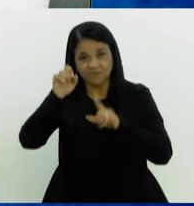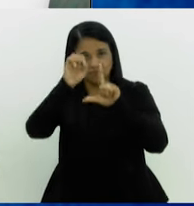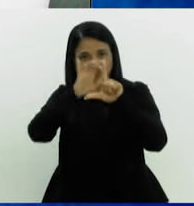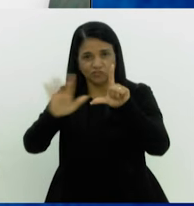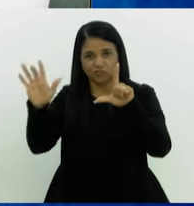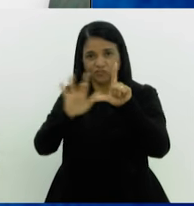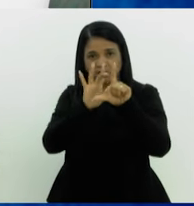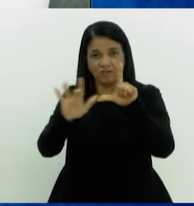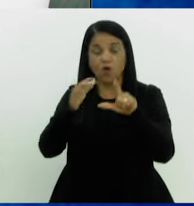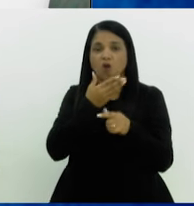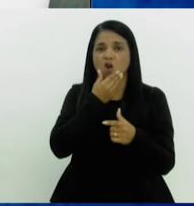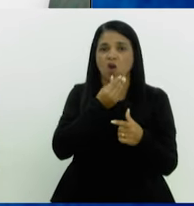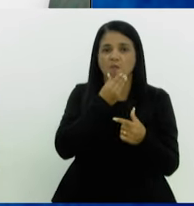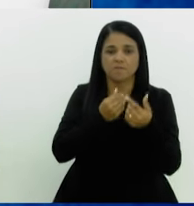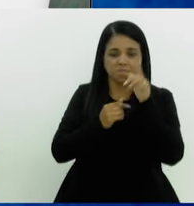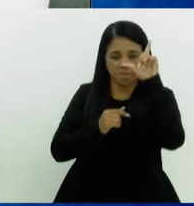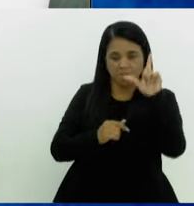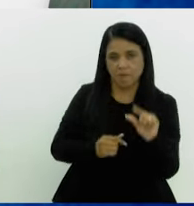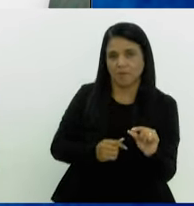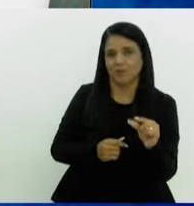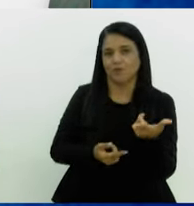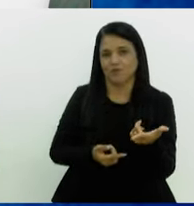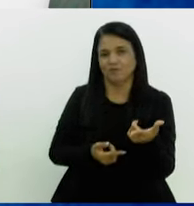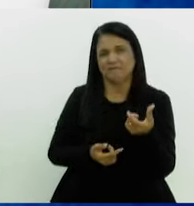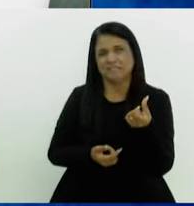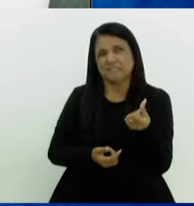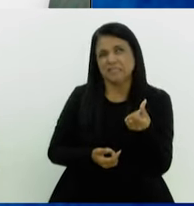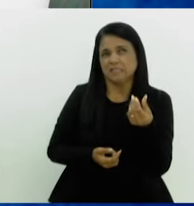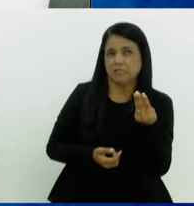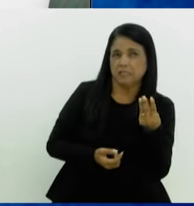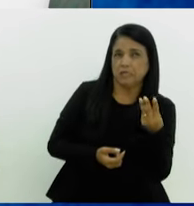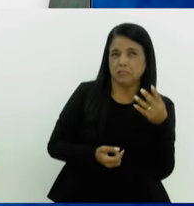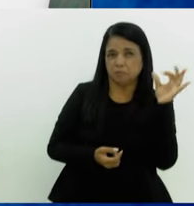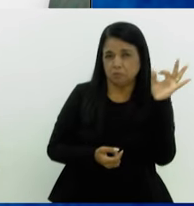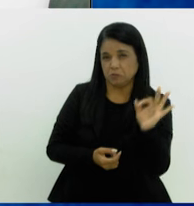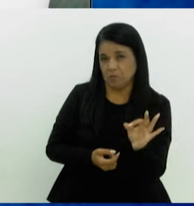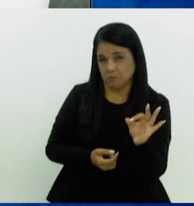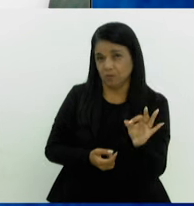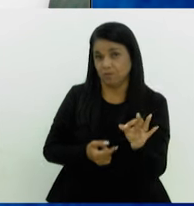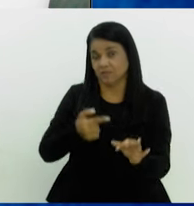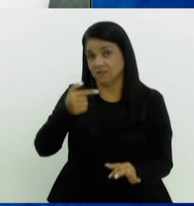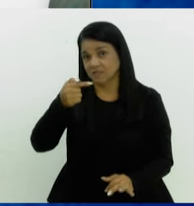enquanto que o número dos homens S vincula entre 63 65%